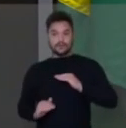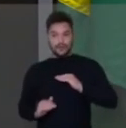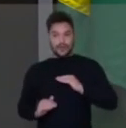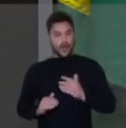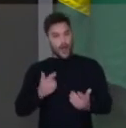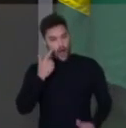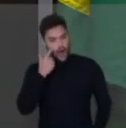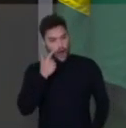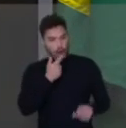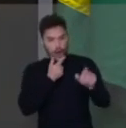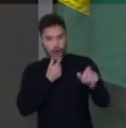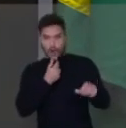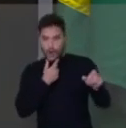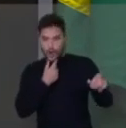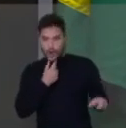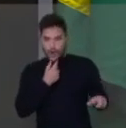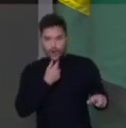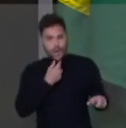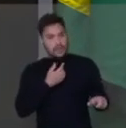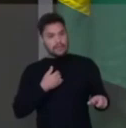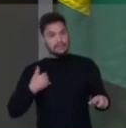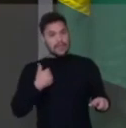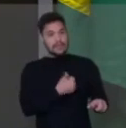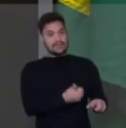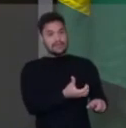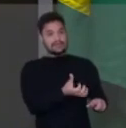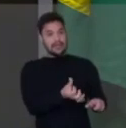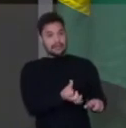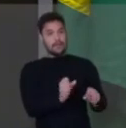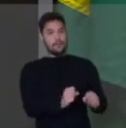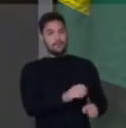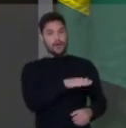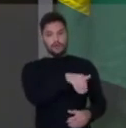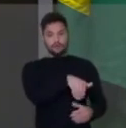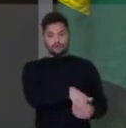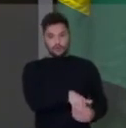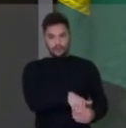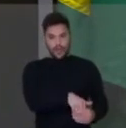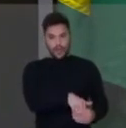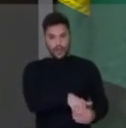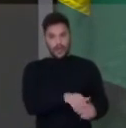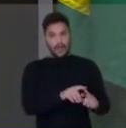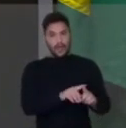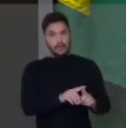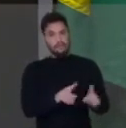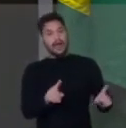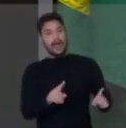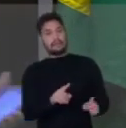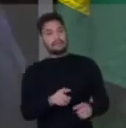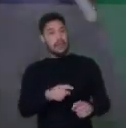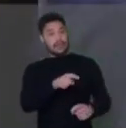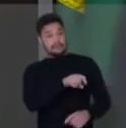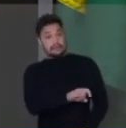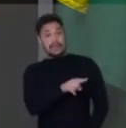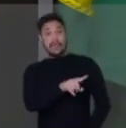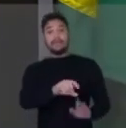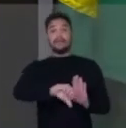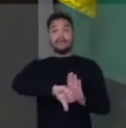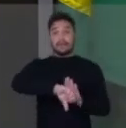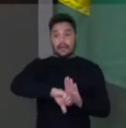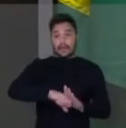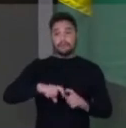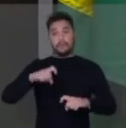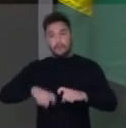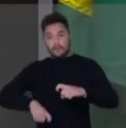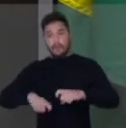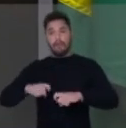16 anos que pode votar, decidir o futuro do país, não ser responsabilizado quando ele mata, estupra, né, comete latrocínio, né,